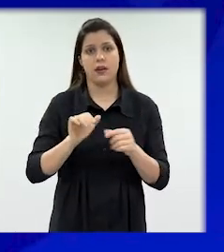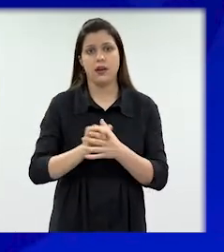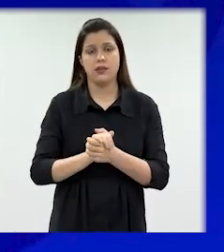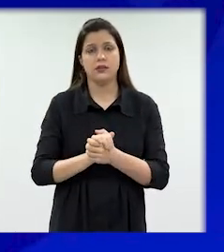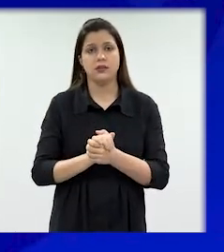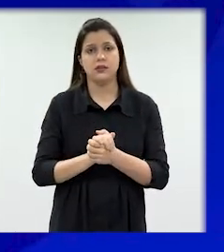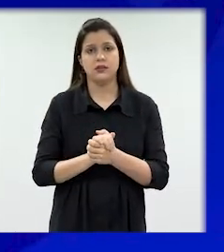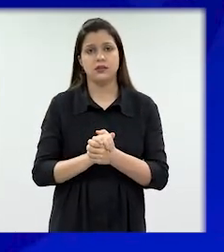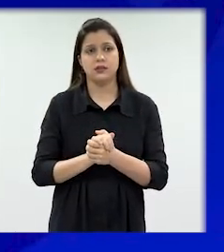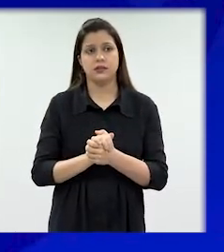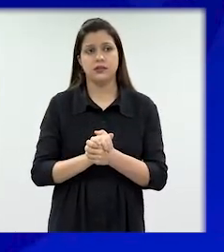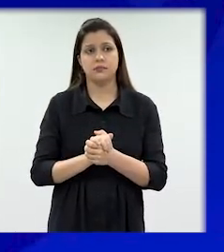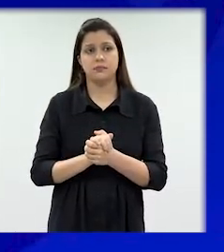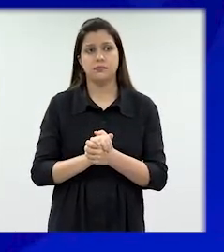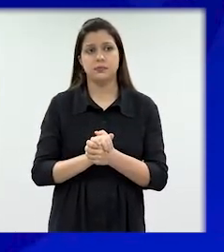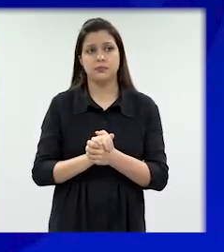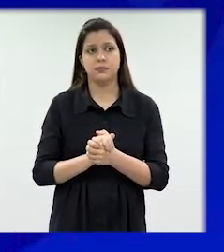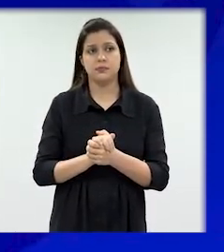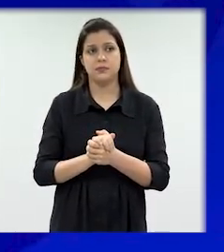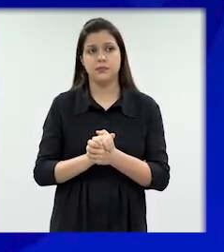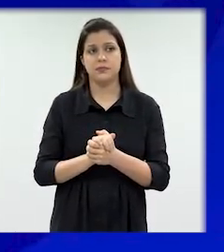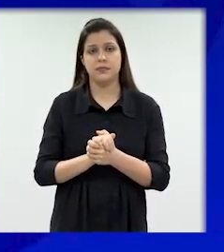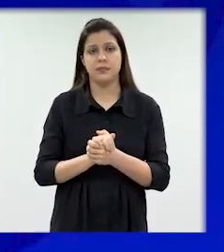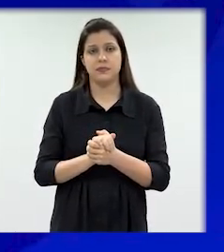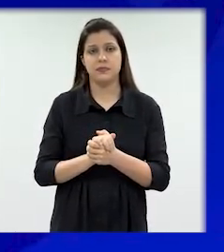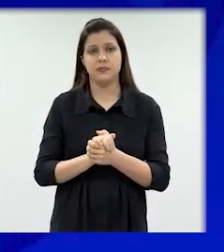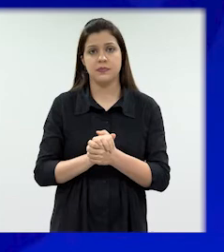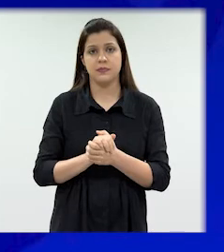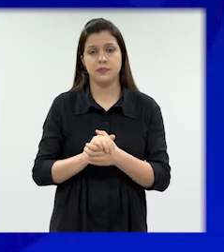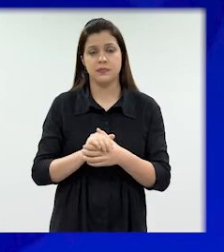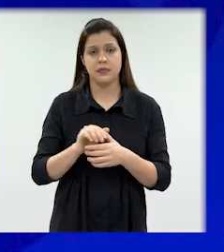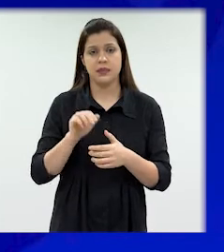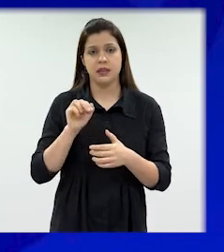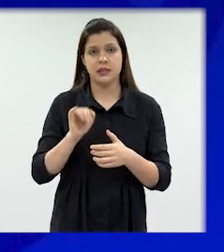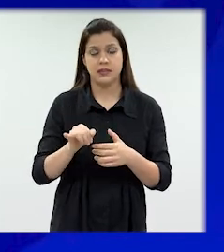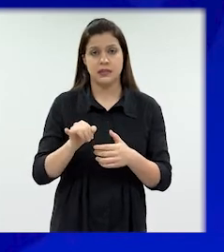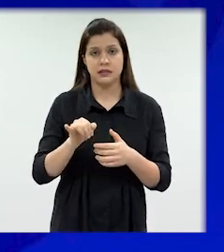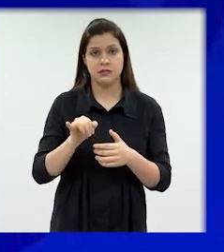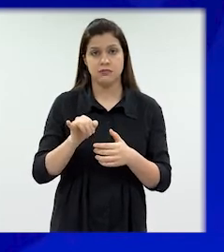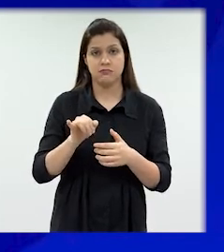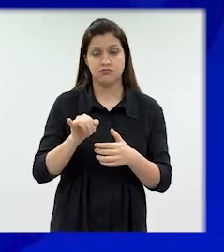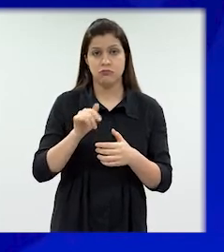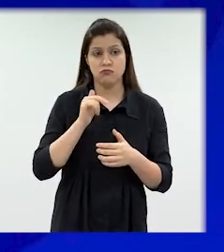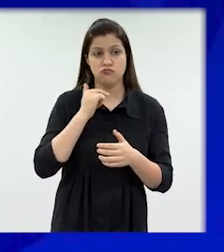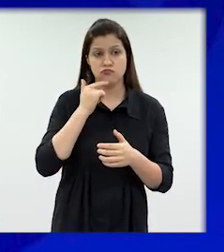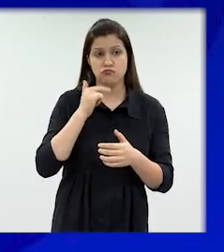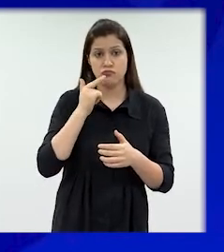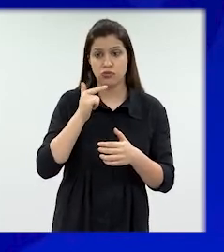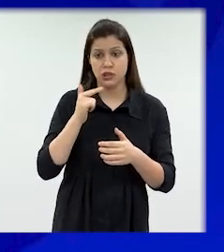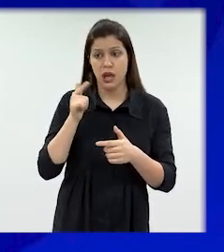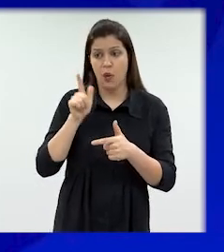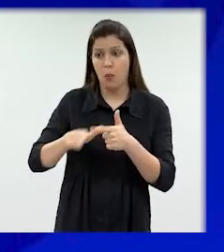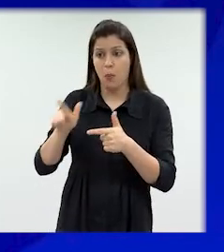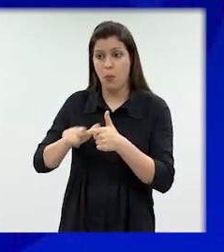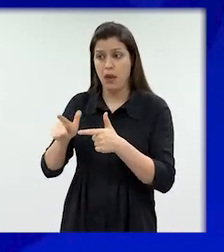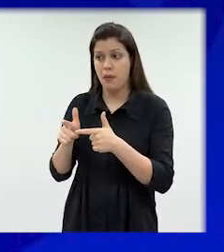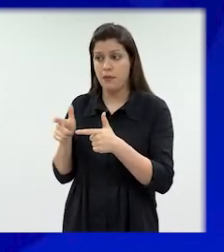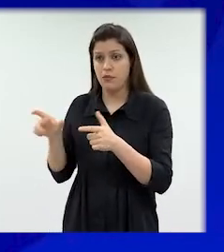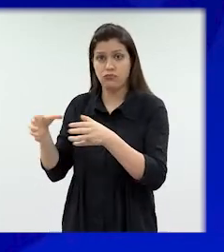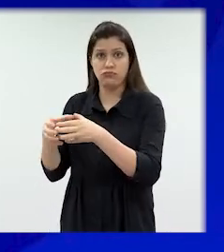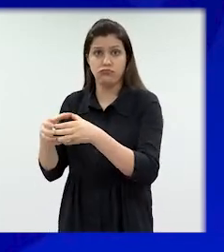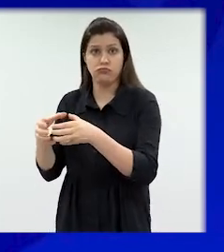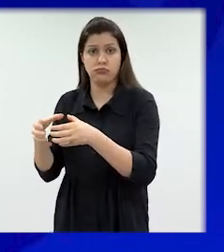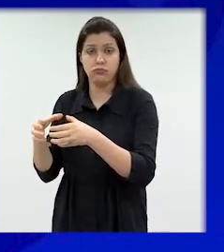mesmo equipamento por parte do eleitor e do aquele que se seguia a ele. O que